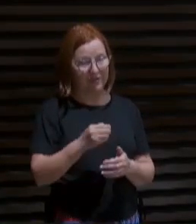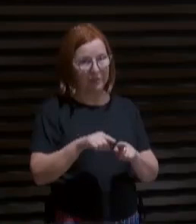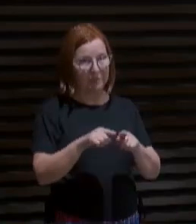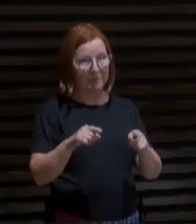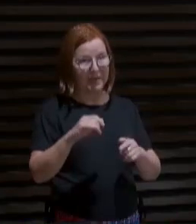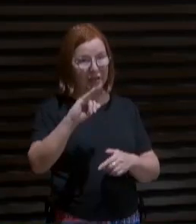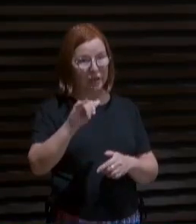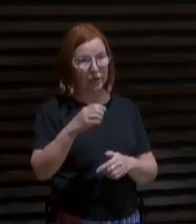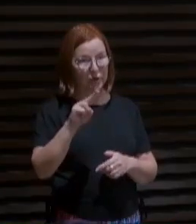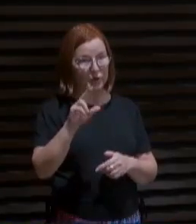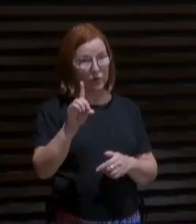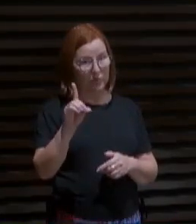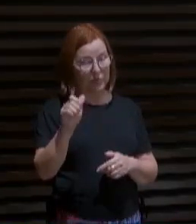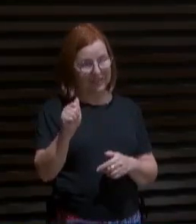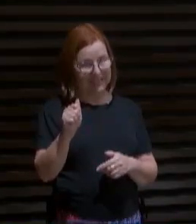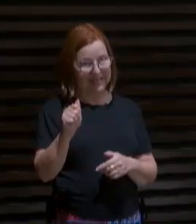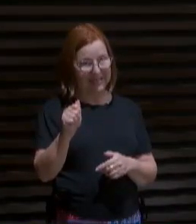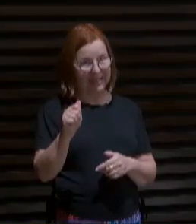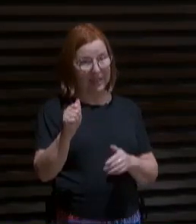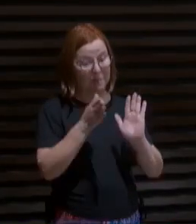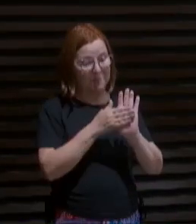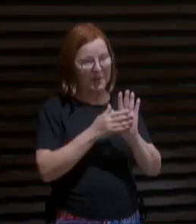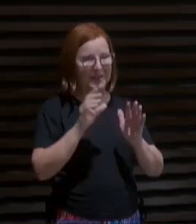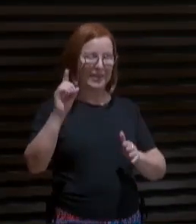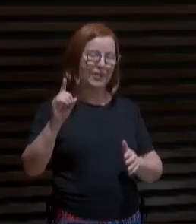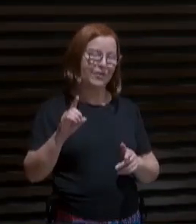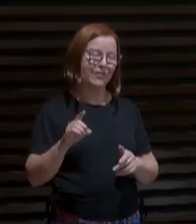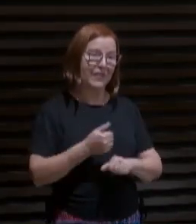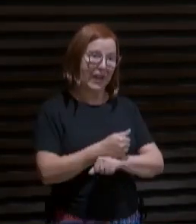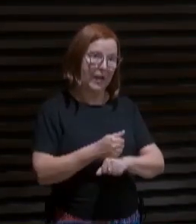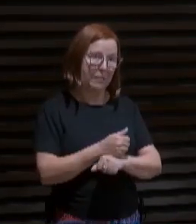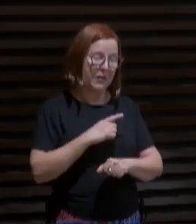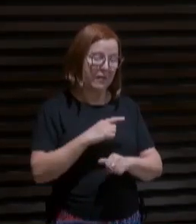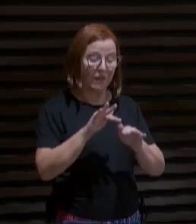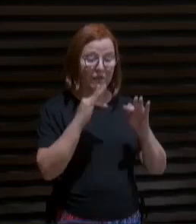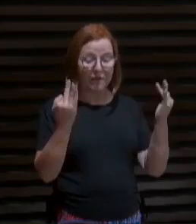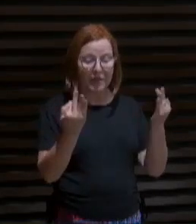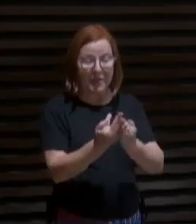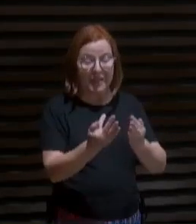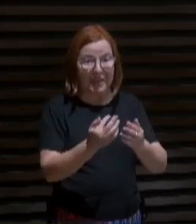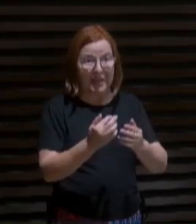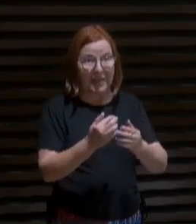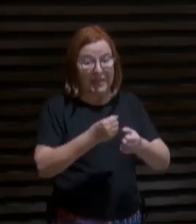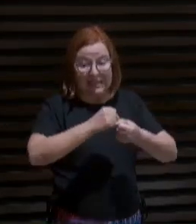Mas Abraão teve uma família grande. Ele tem os filhos, o filho da Agar, o filho